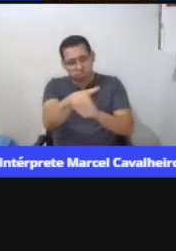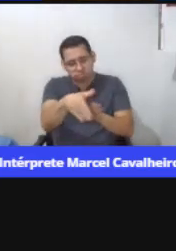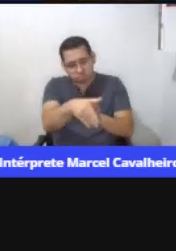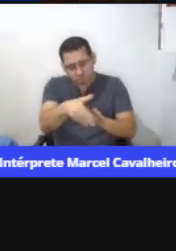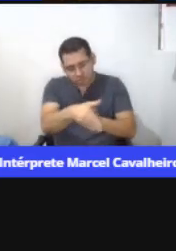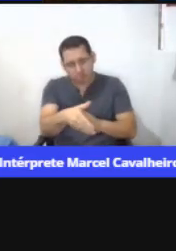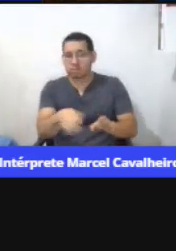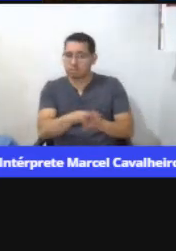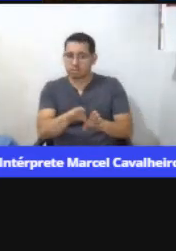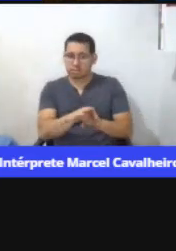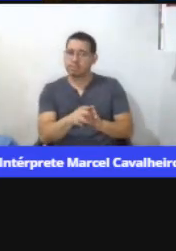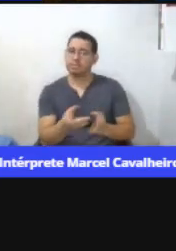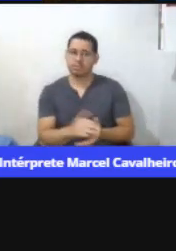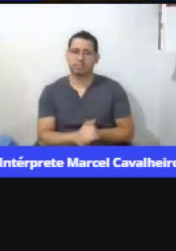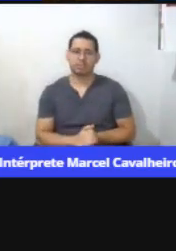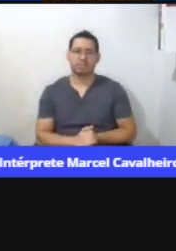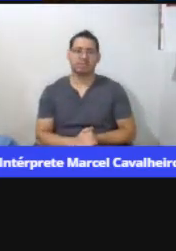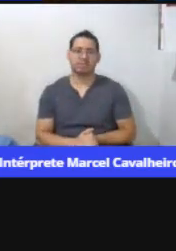recomendações.